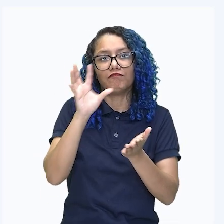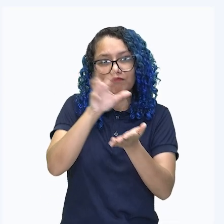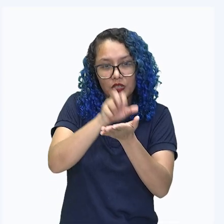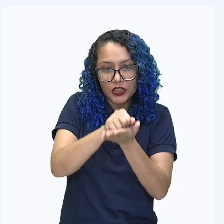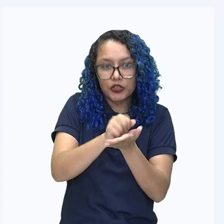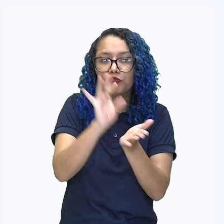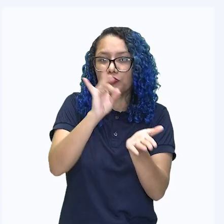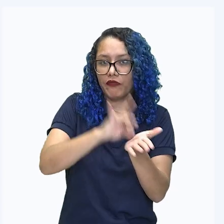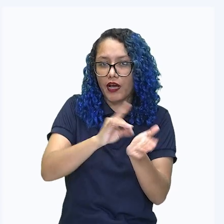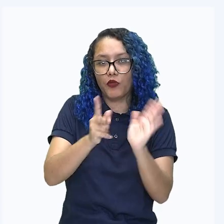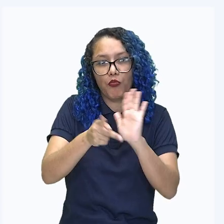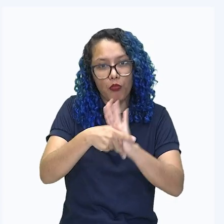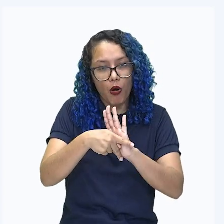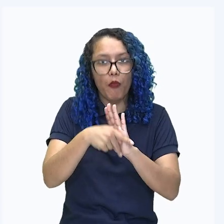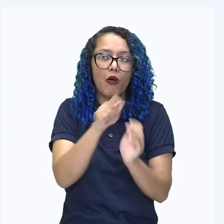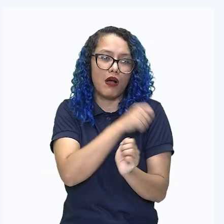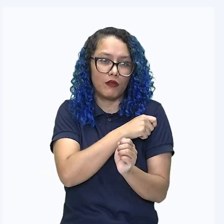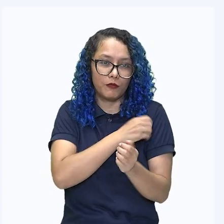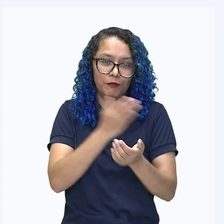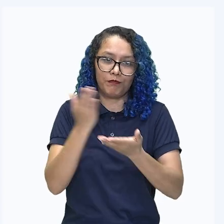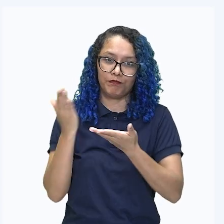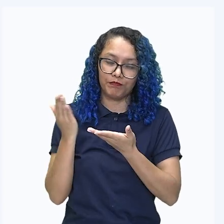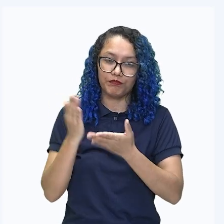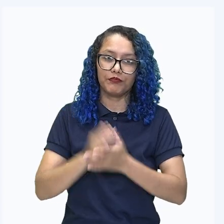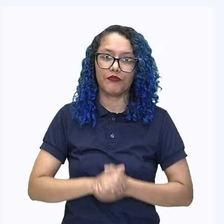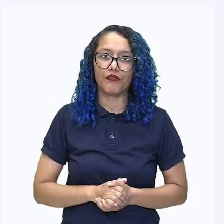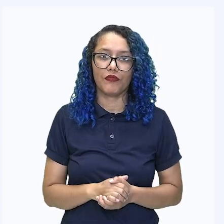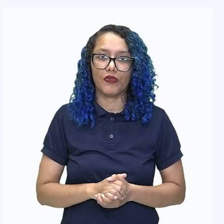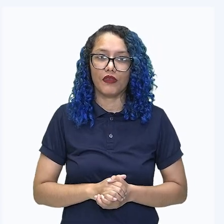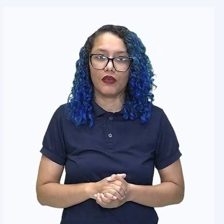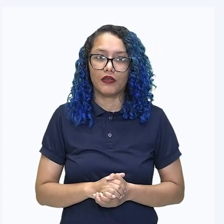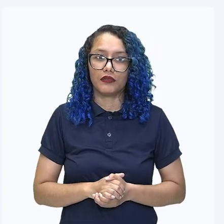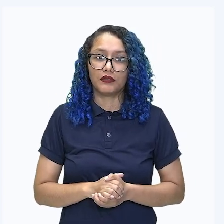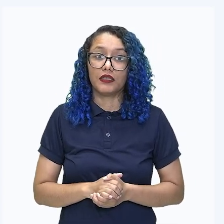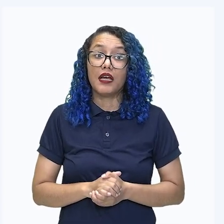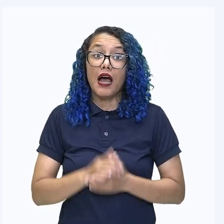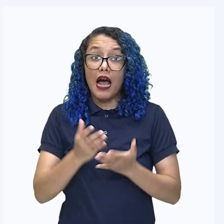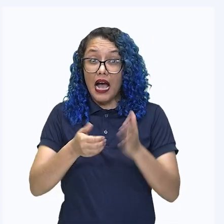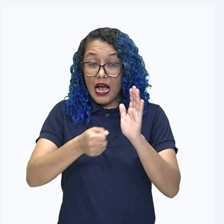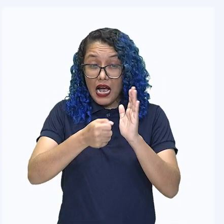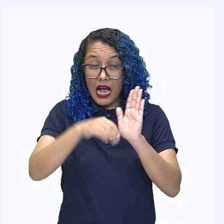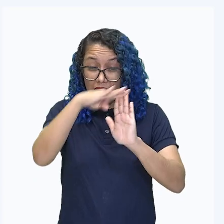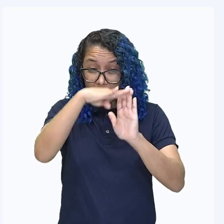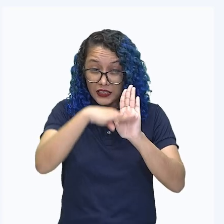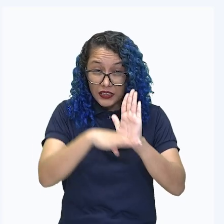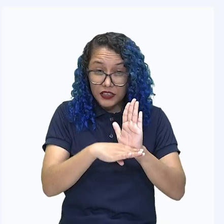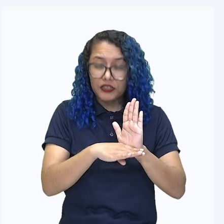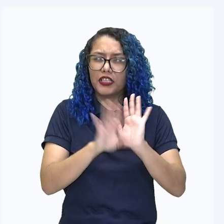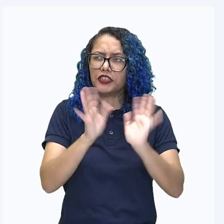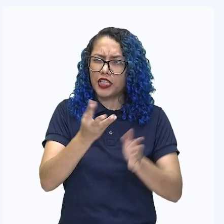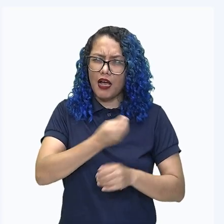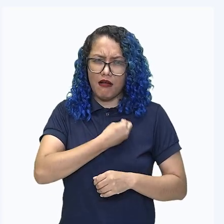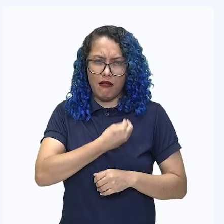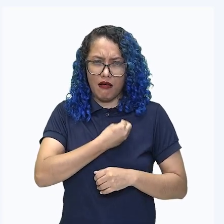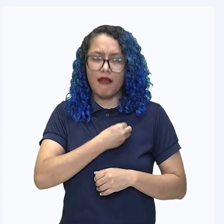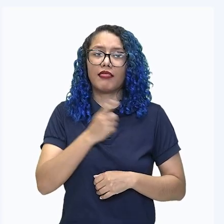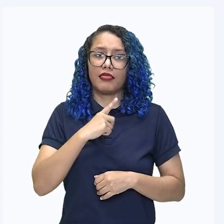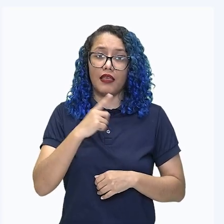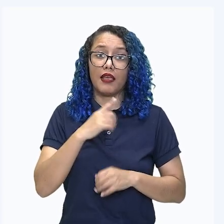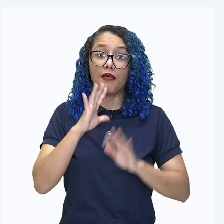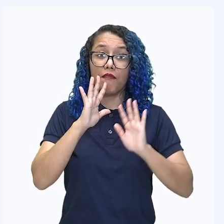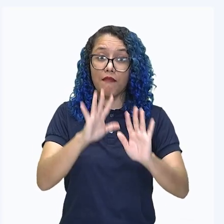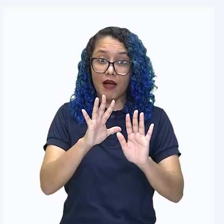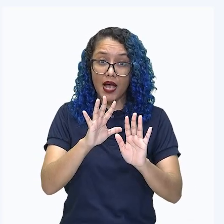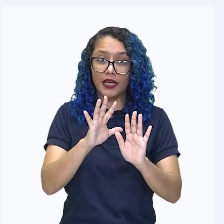presença. Essa lista, é bom observar, ela vai já vir marcada com presença para todo mundo. Mas essa presença para todo mundo ainda